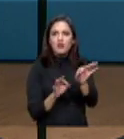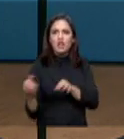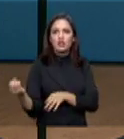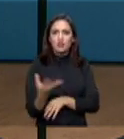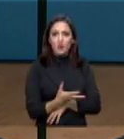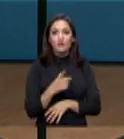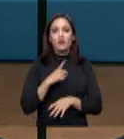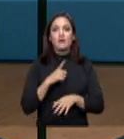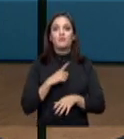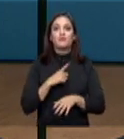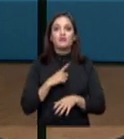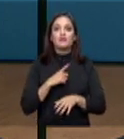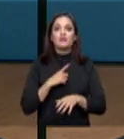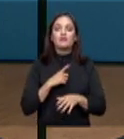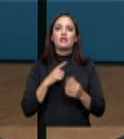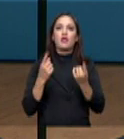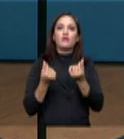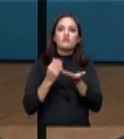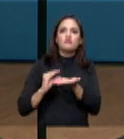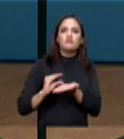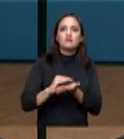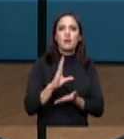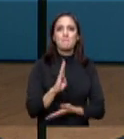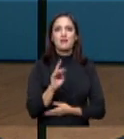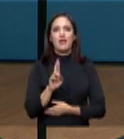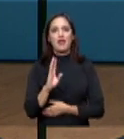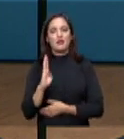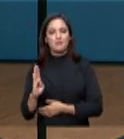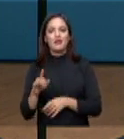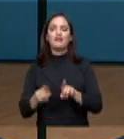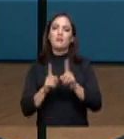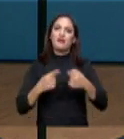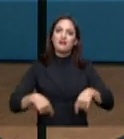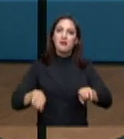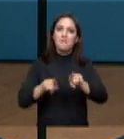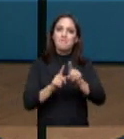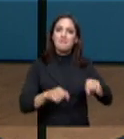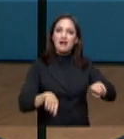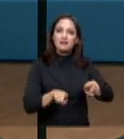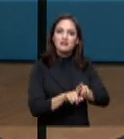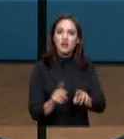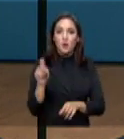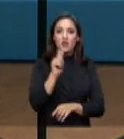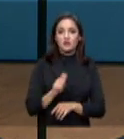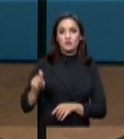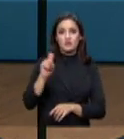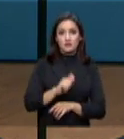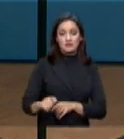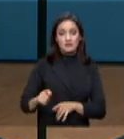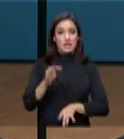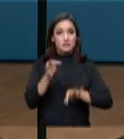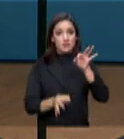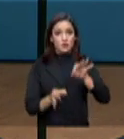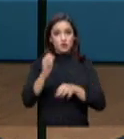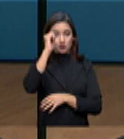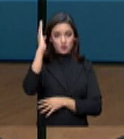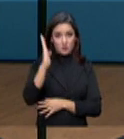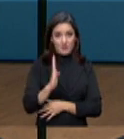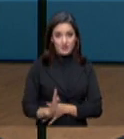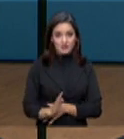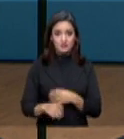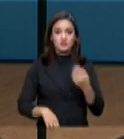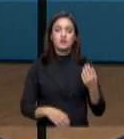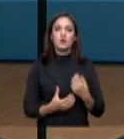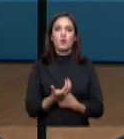com o patrocínio do Banco de Brasília, além de parcerias firmadas com a Associação de Magistrados do Brasil e a Ordem